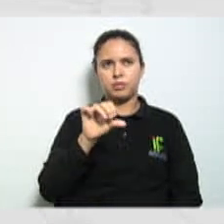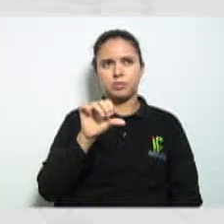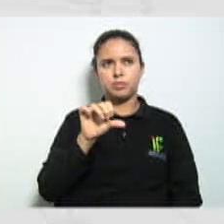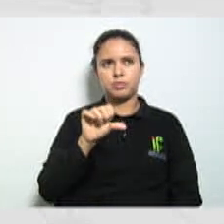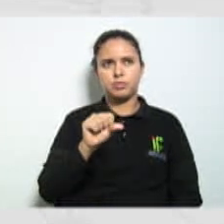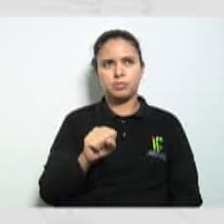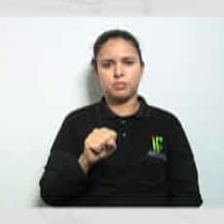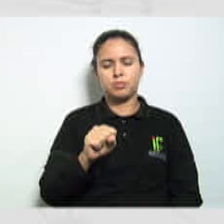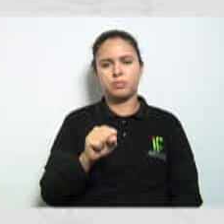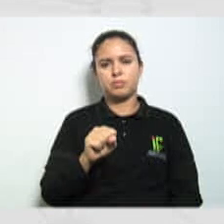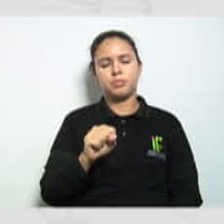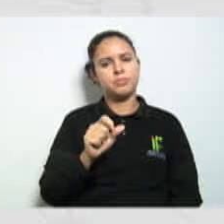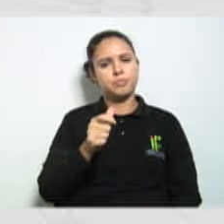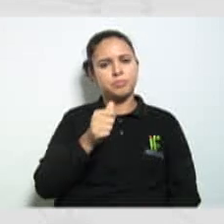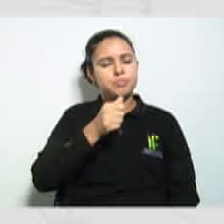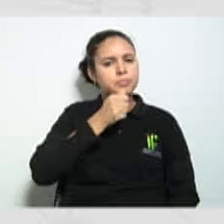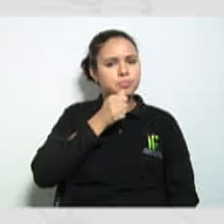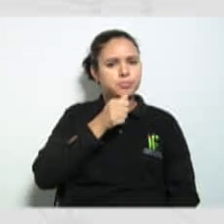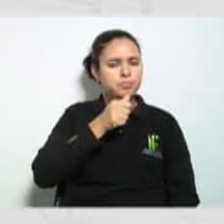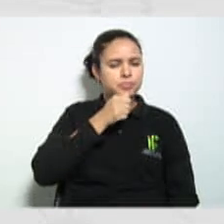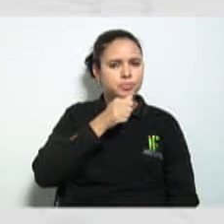não